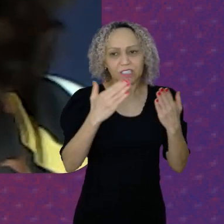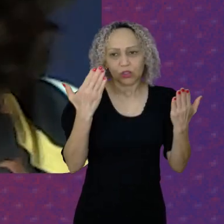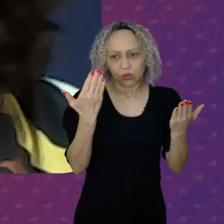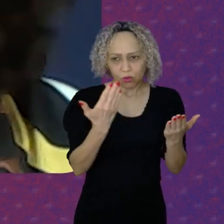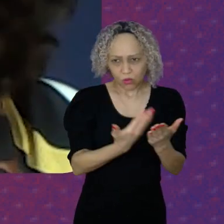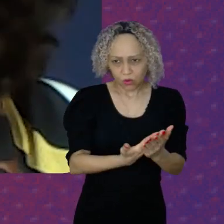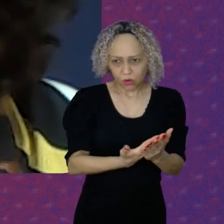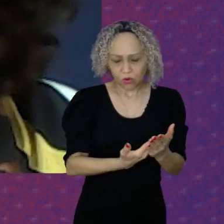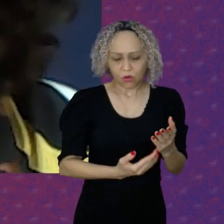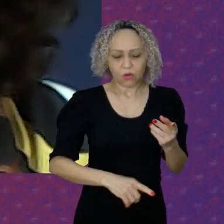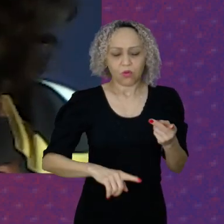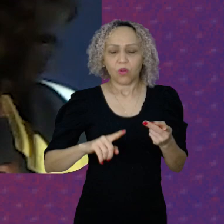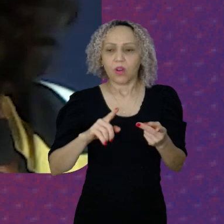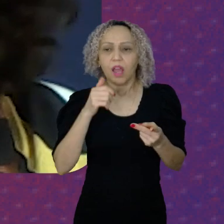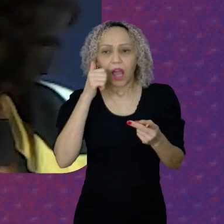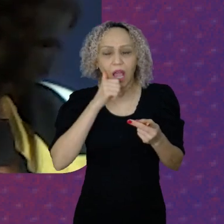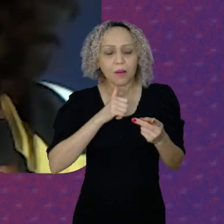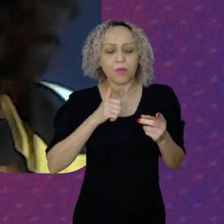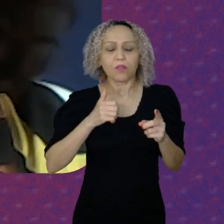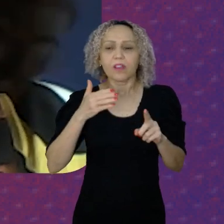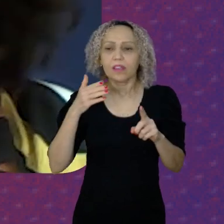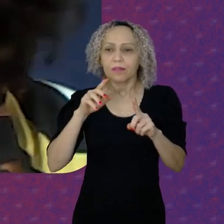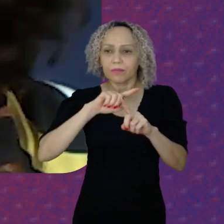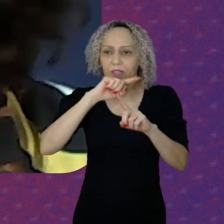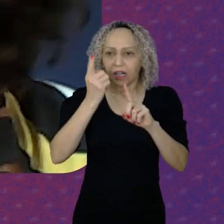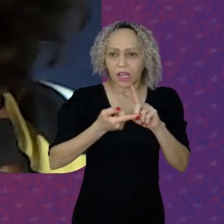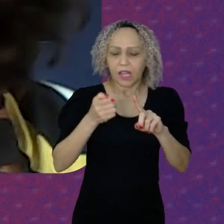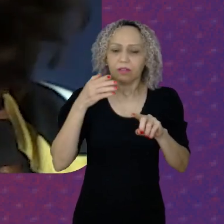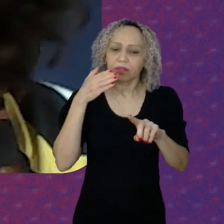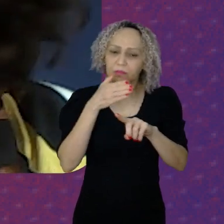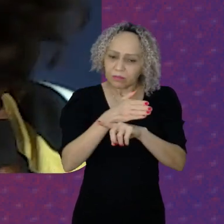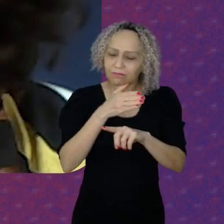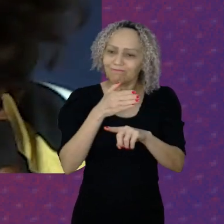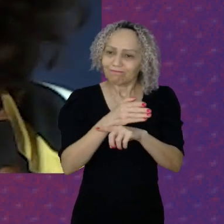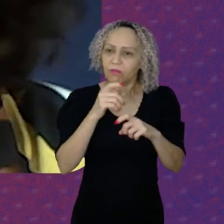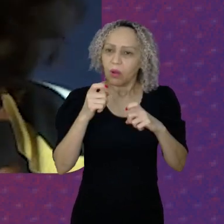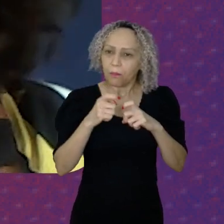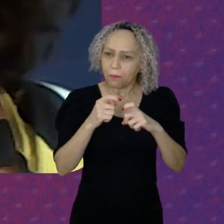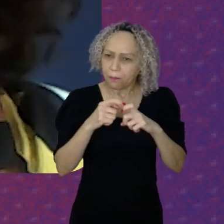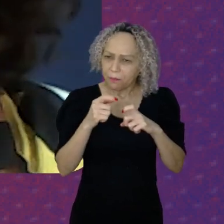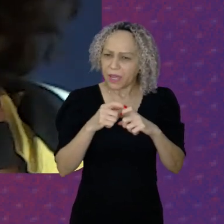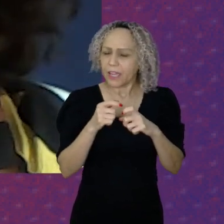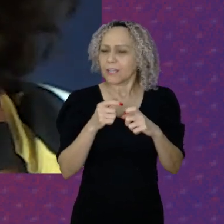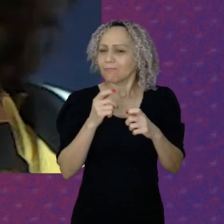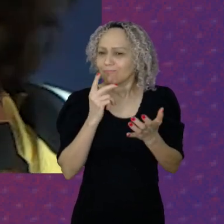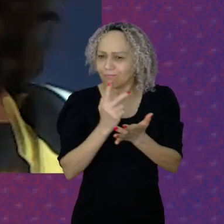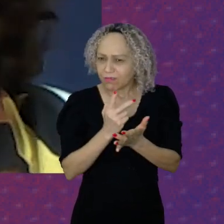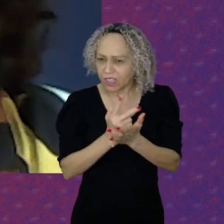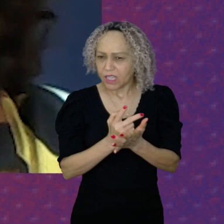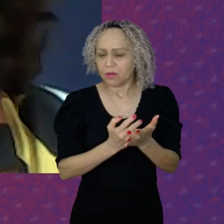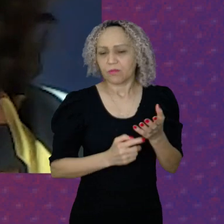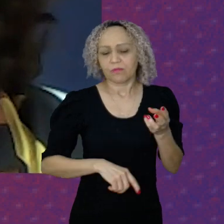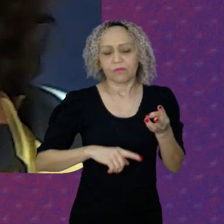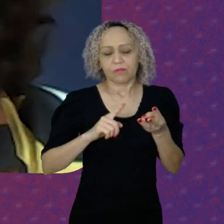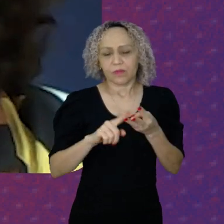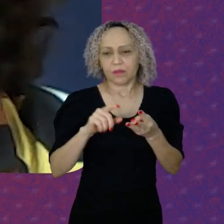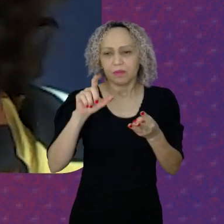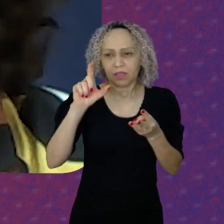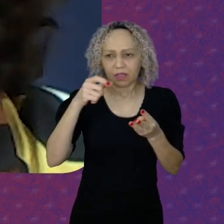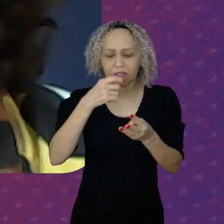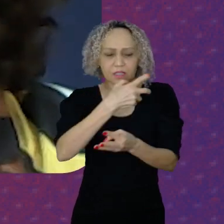estar com o pré-natal regular e também manter as carteiras de vacinação da família em